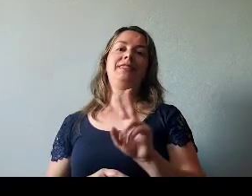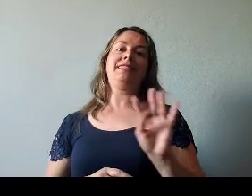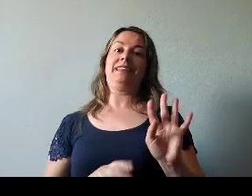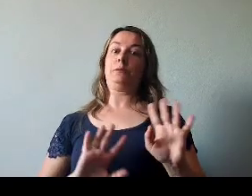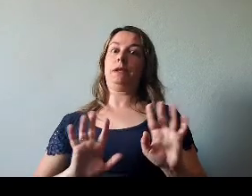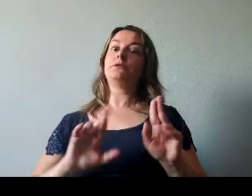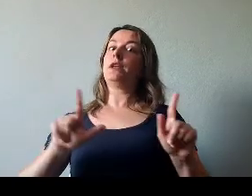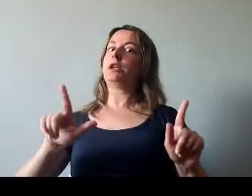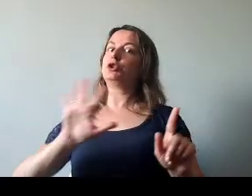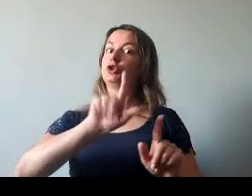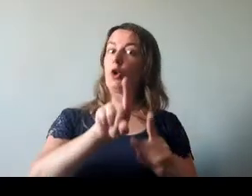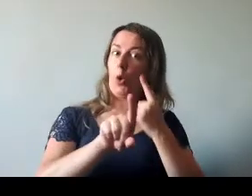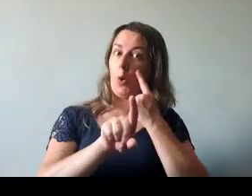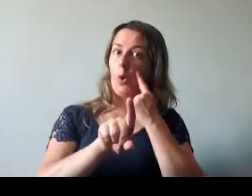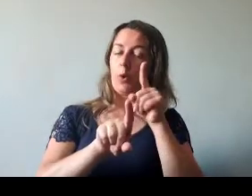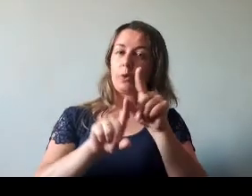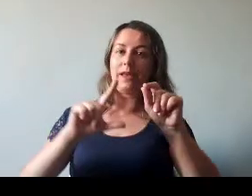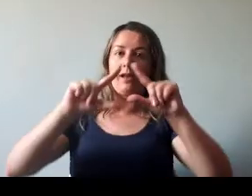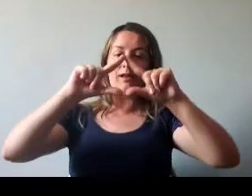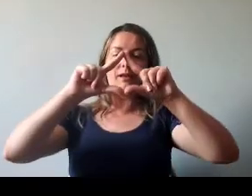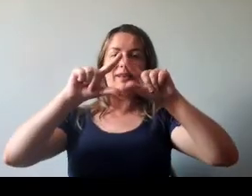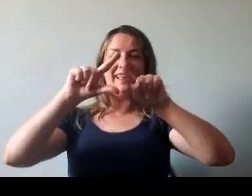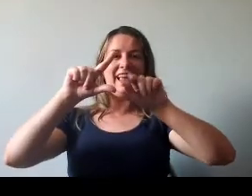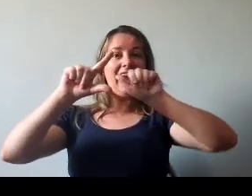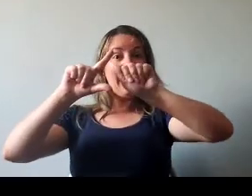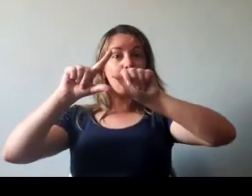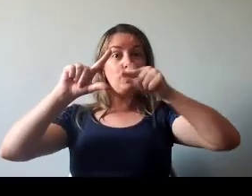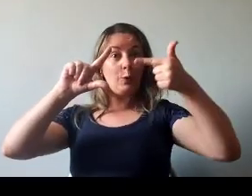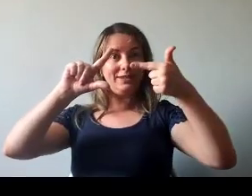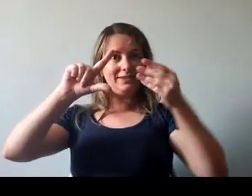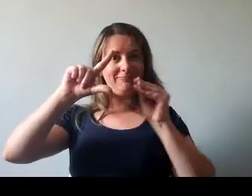parte, que é essa área A2 aqui, né?